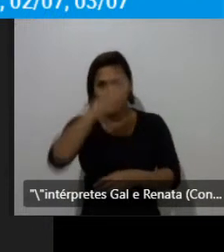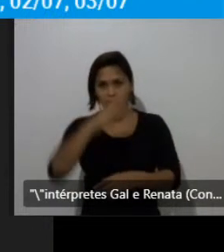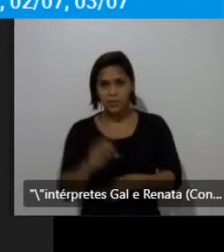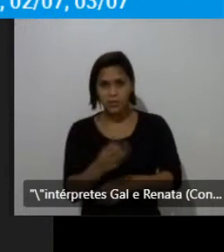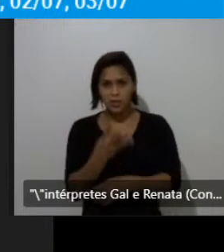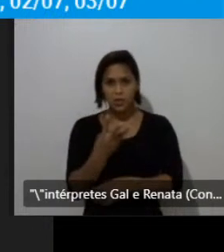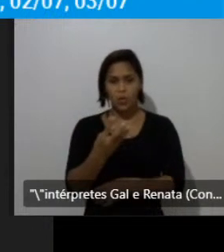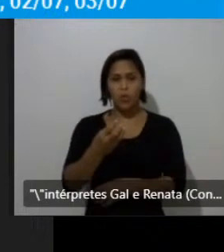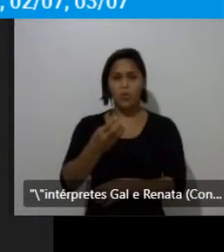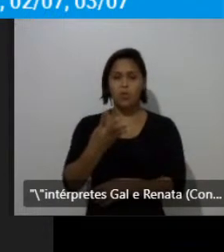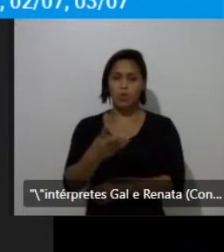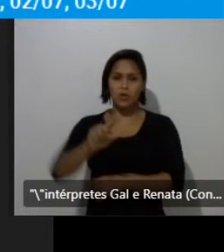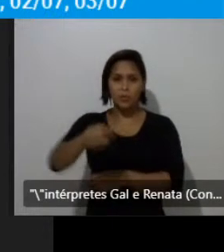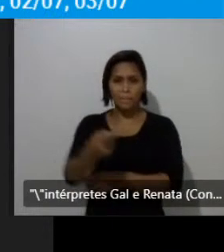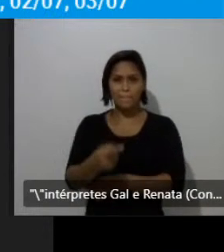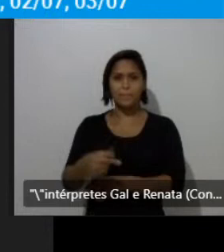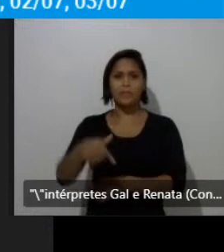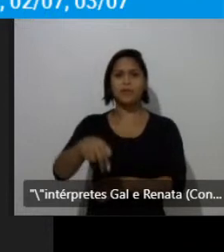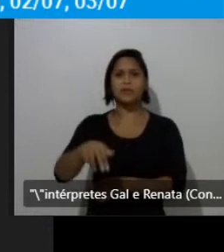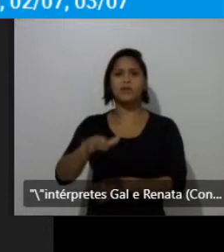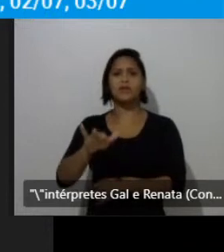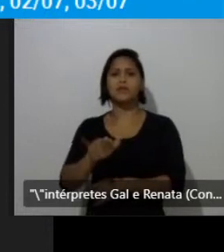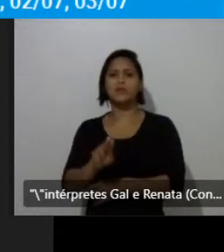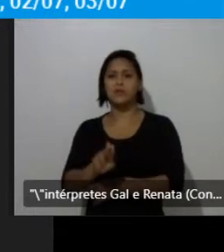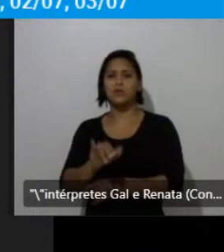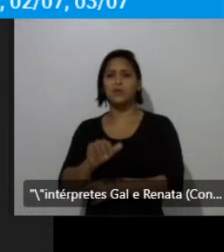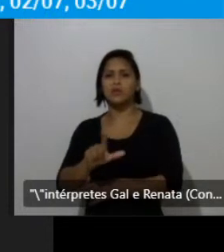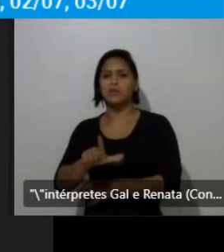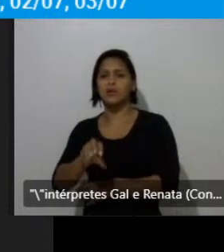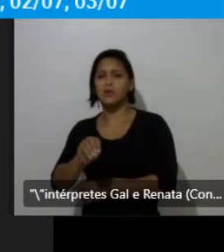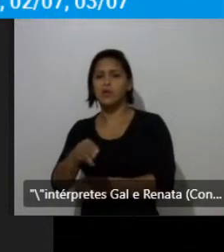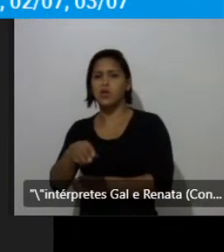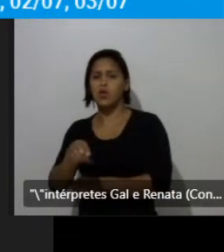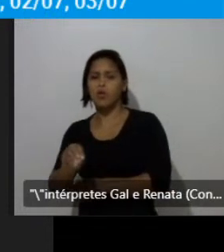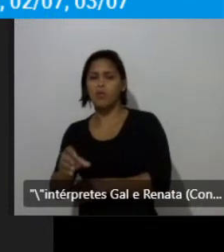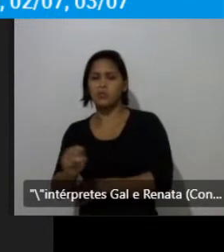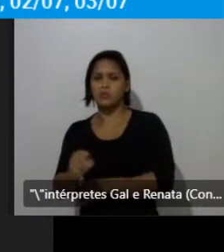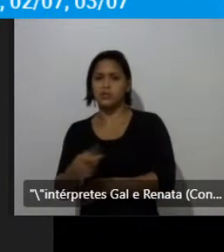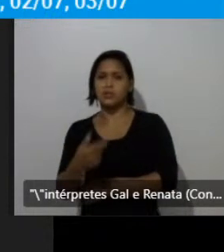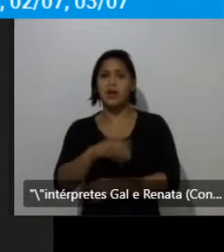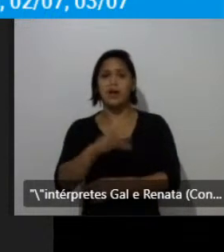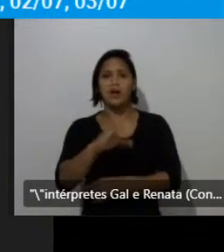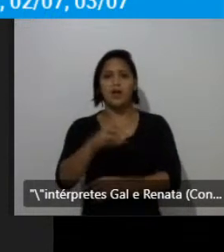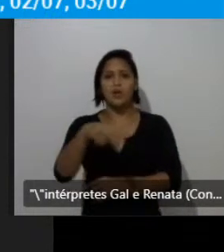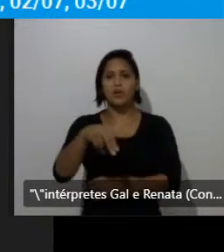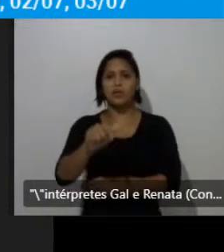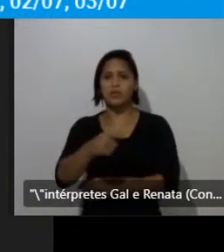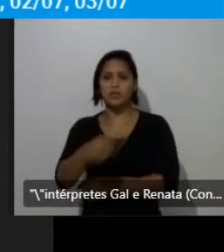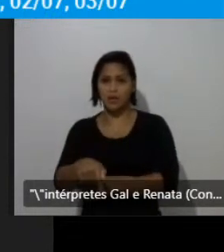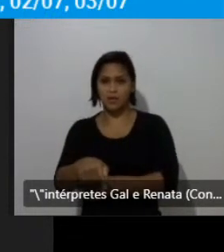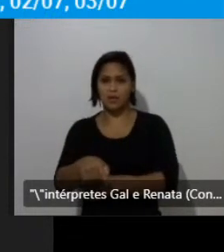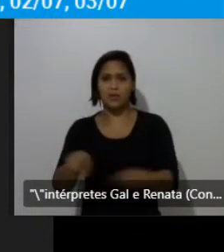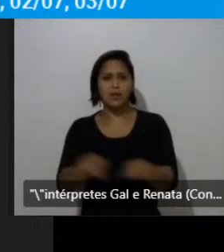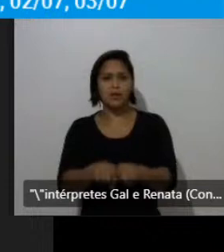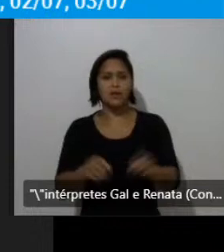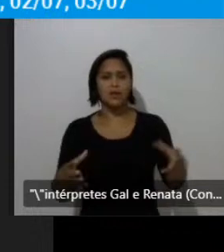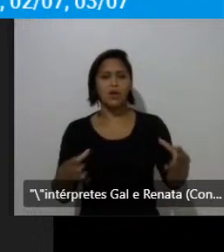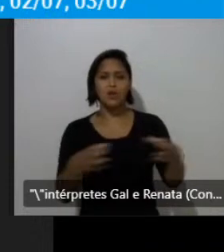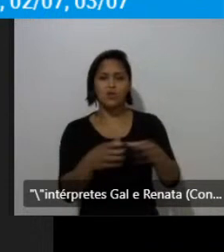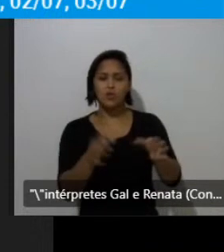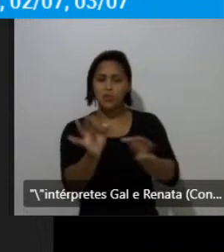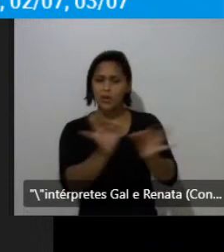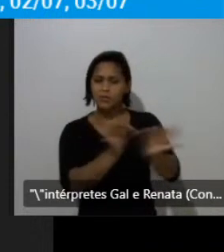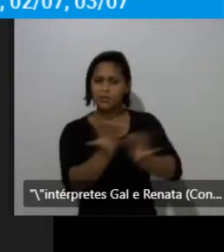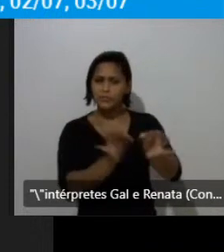de 4 mil quilombos. A CONAC, que é o Movimento Nacional Quilombola, ela articula essas